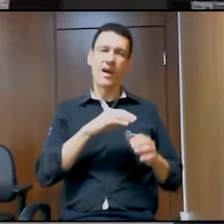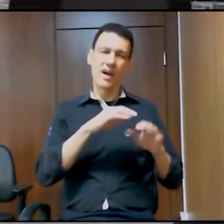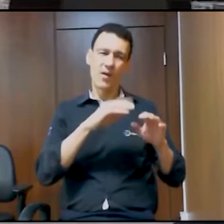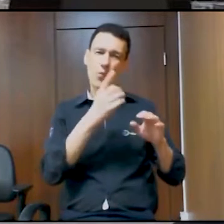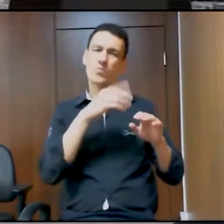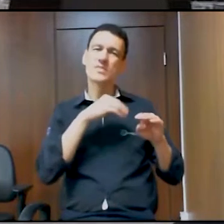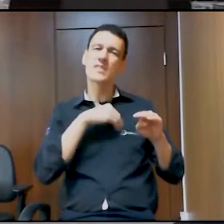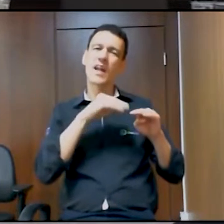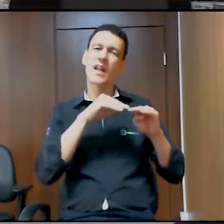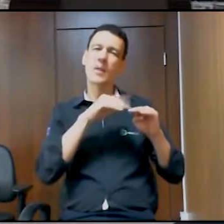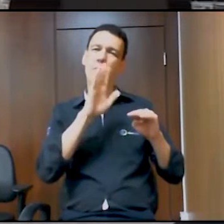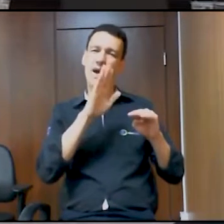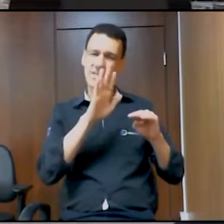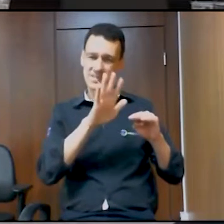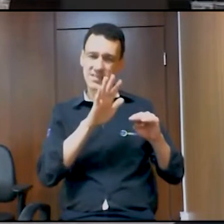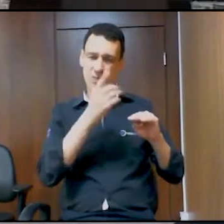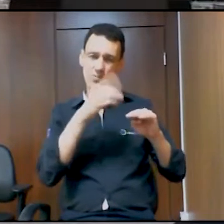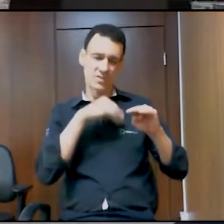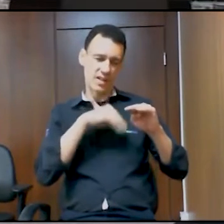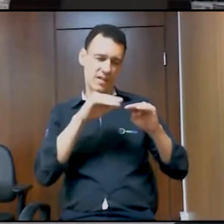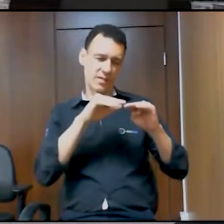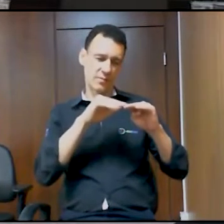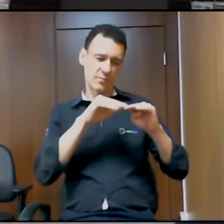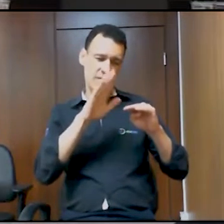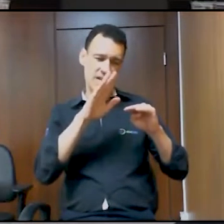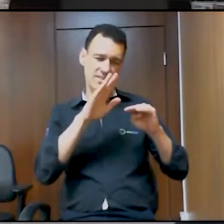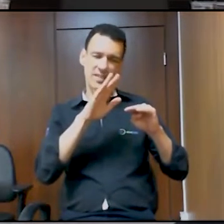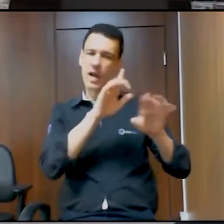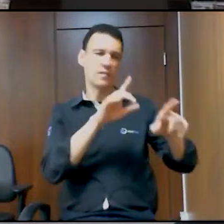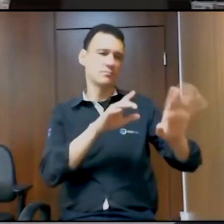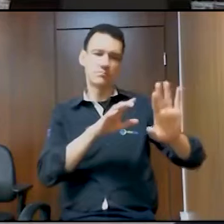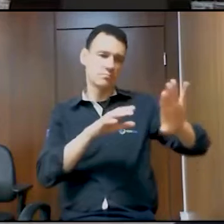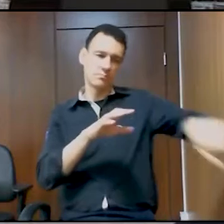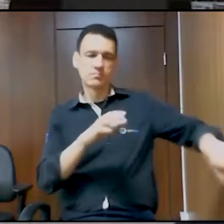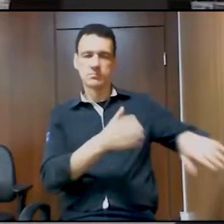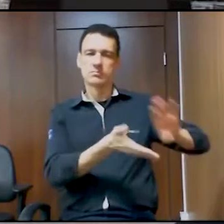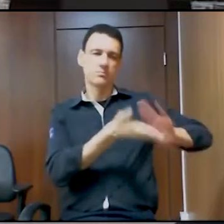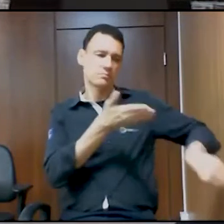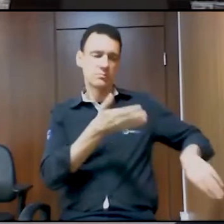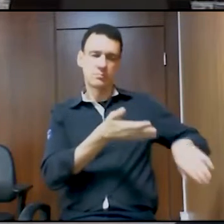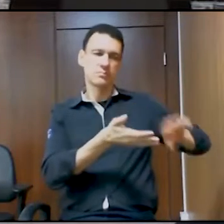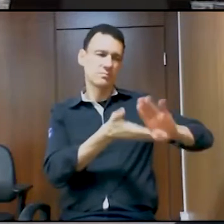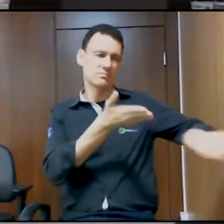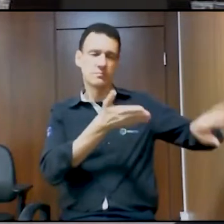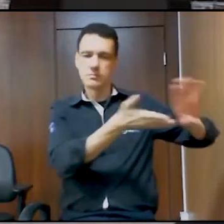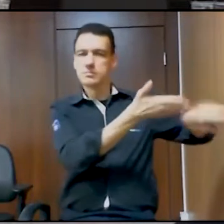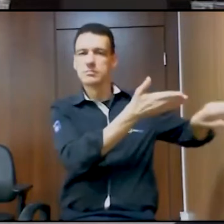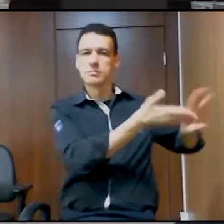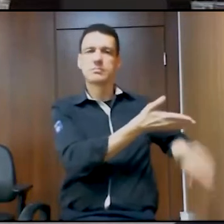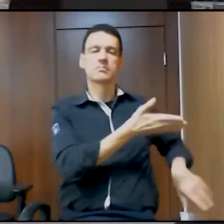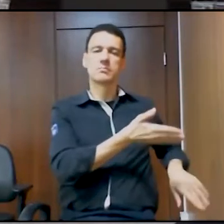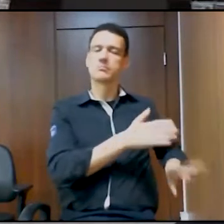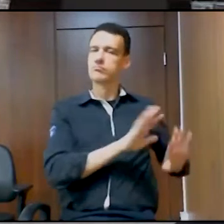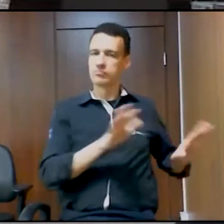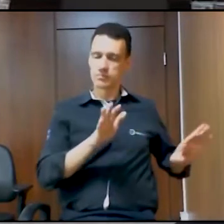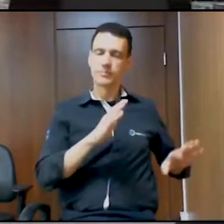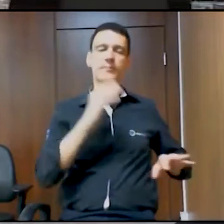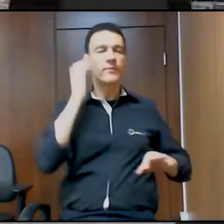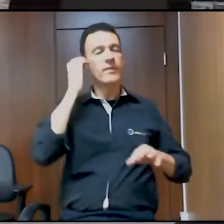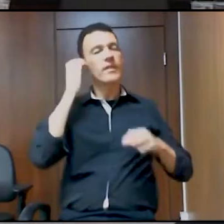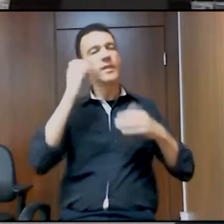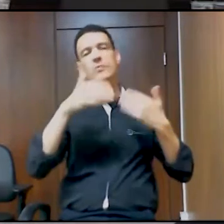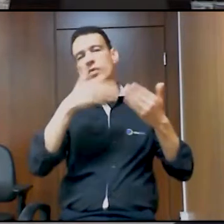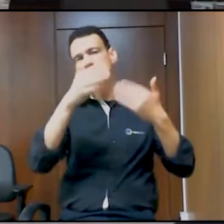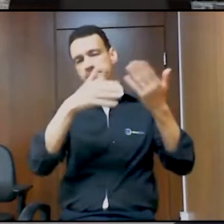mínimo vigente no final de 2018. A gente conseguiu, por meio de resolução do CMH